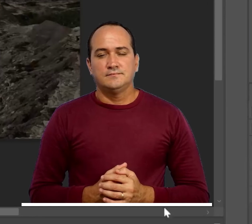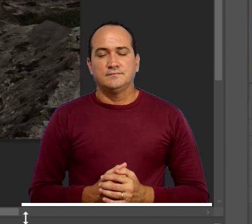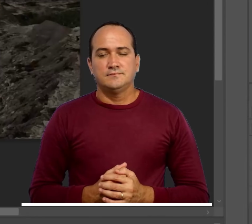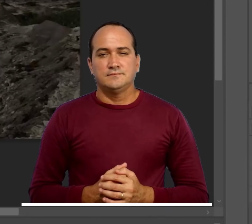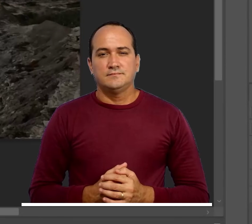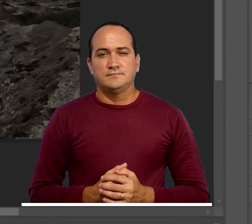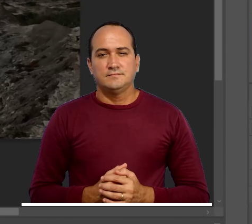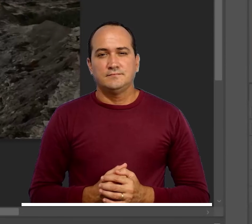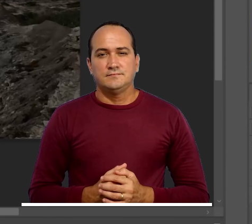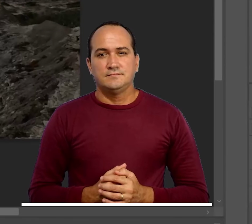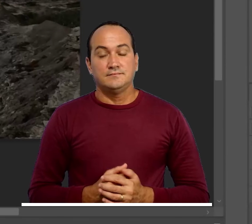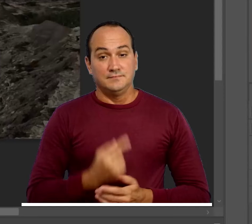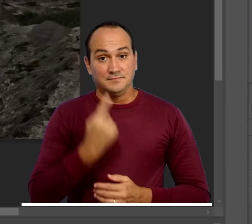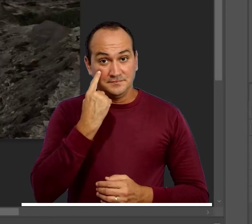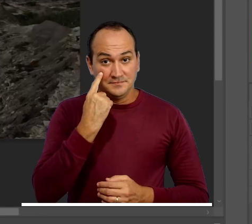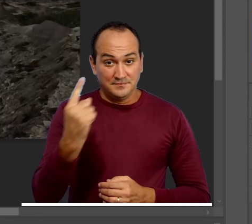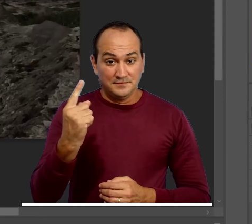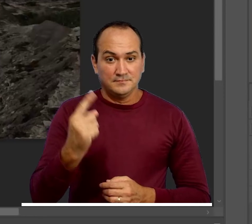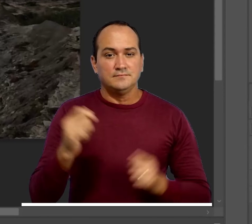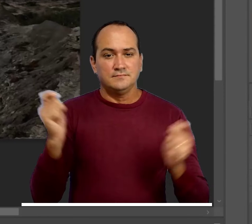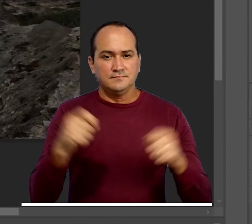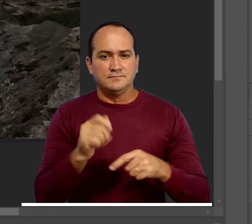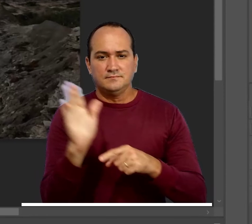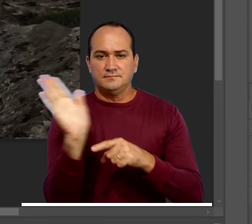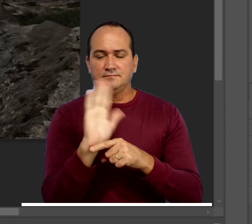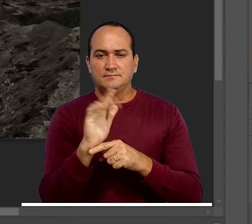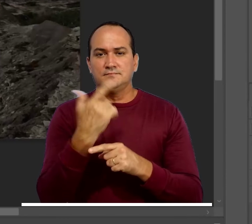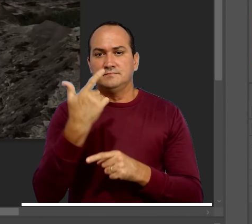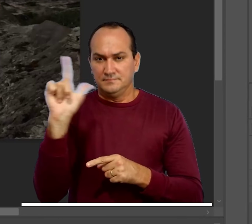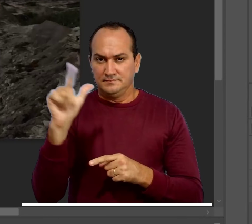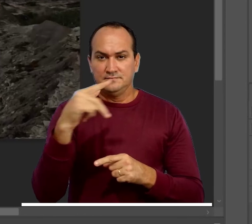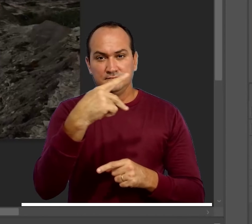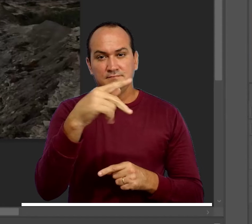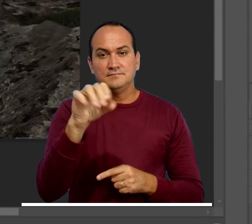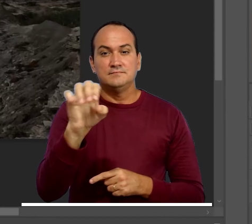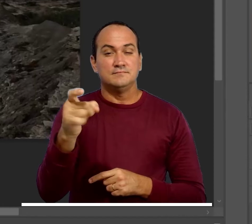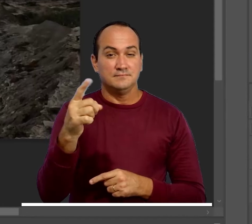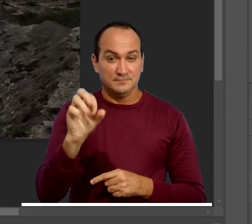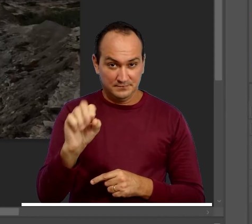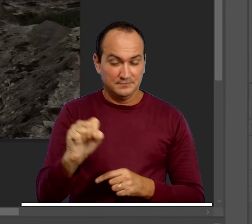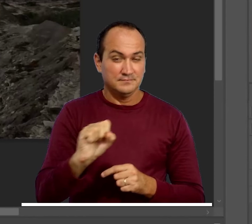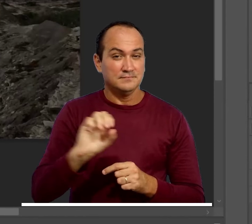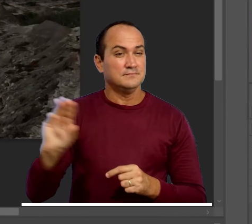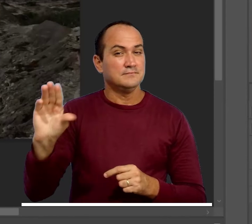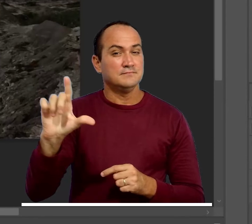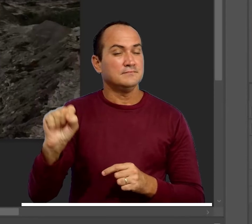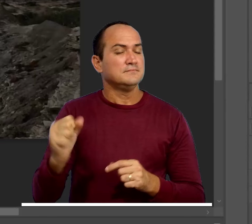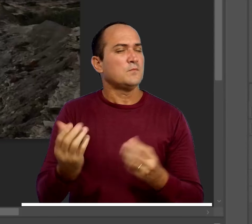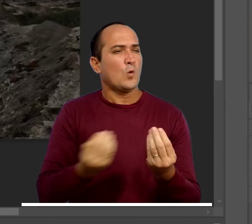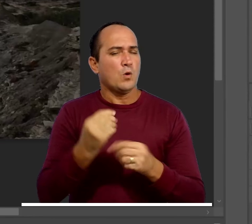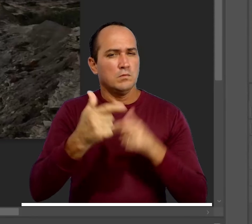Então, ó, como eu tinha falado para vocês, a gente pode pegar esses vídeos, eu peguei um outro vídeo lá do Pexels, aí a gente pode trabalhar